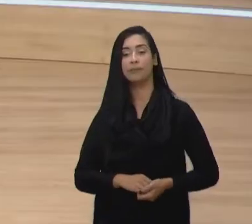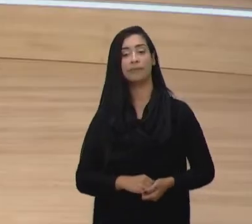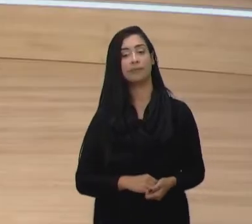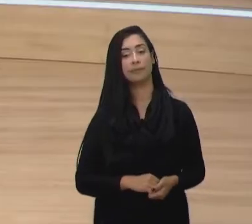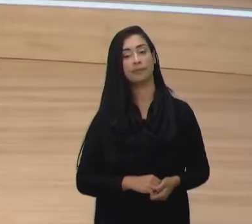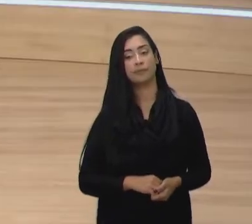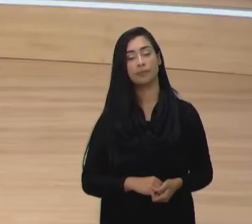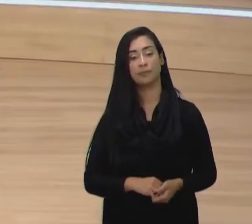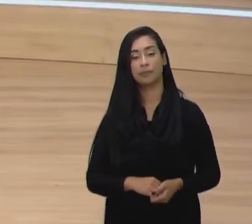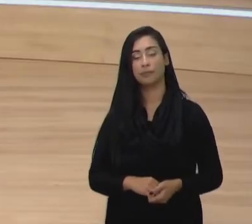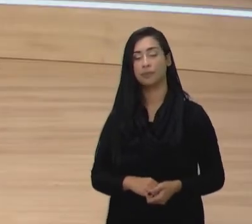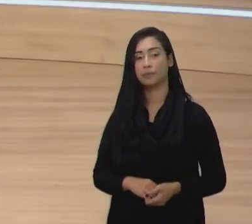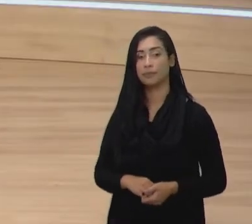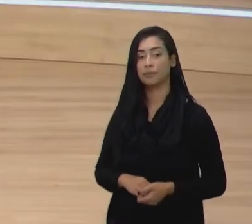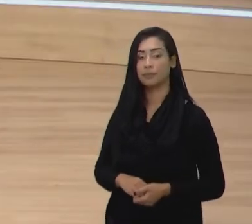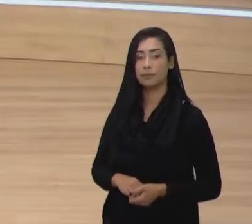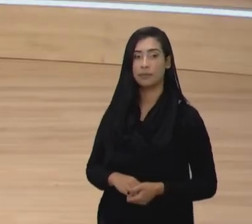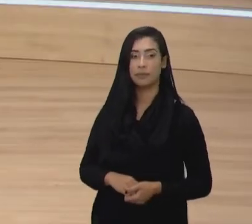Passo básico.